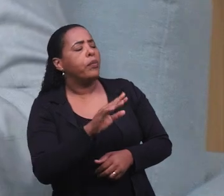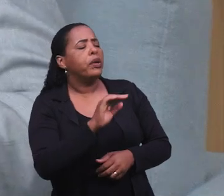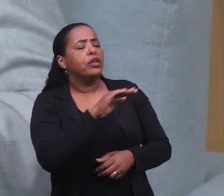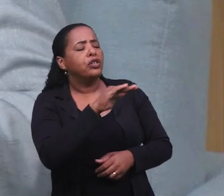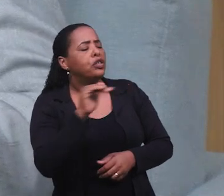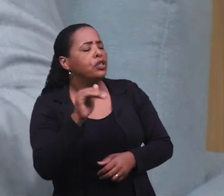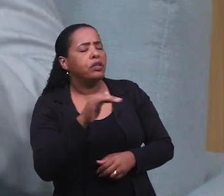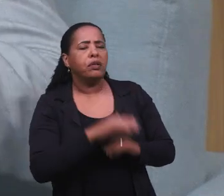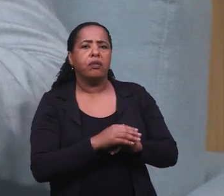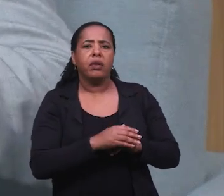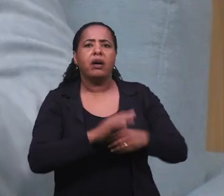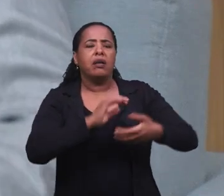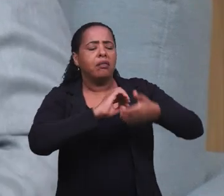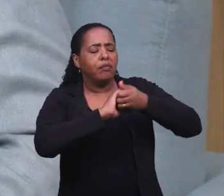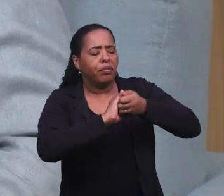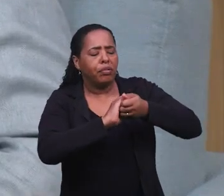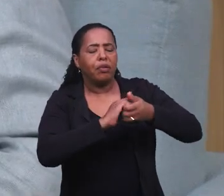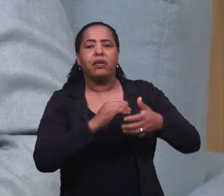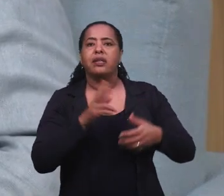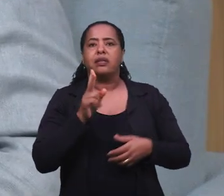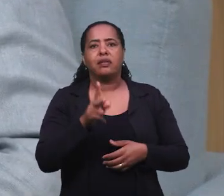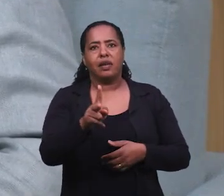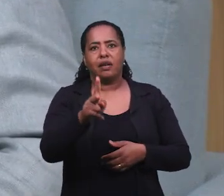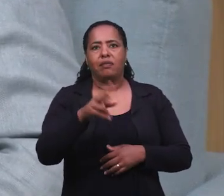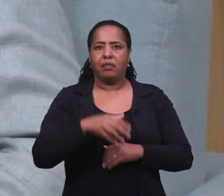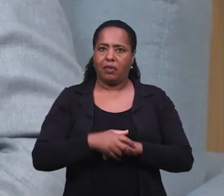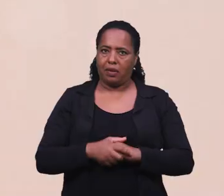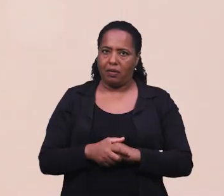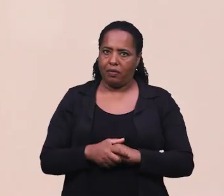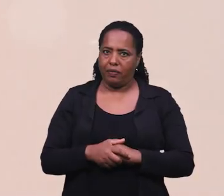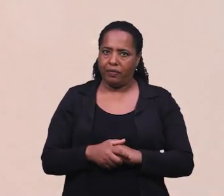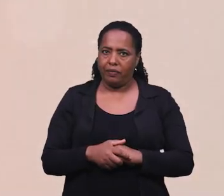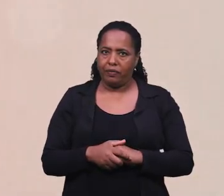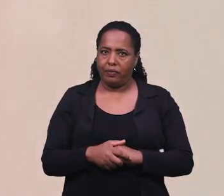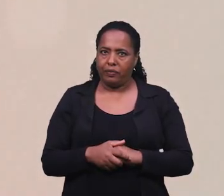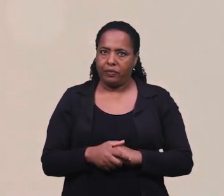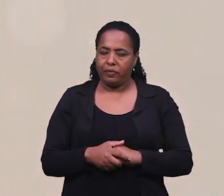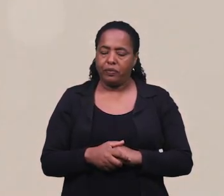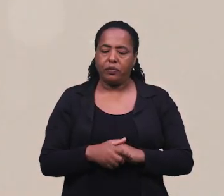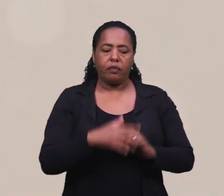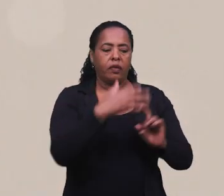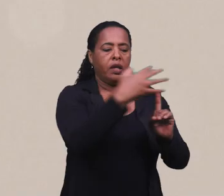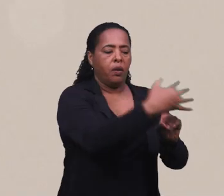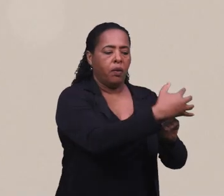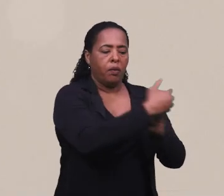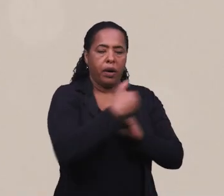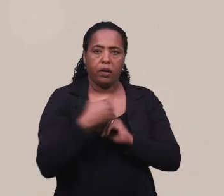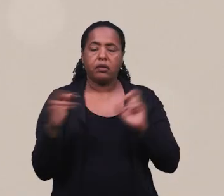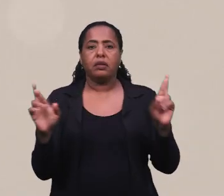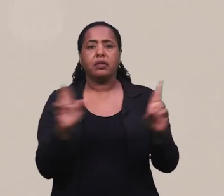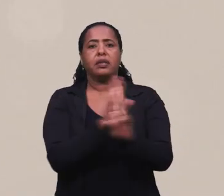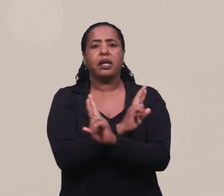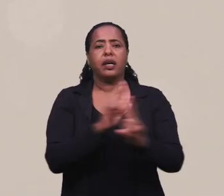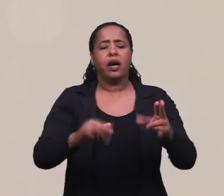Bísio. Então nós vamos ter aqui duas participações de resposta. Pastor Abel, É uma outra estratégia de trabalho que precisamos